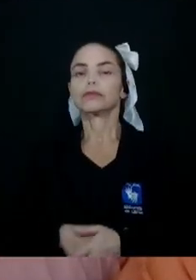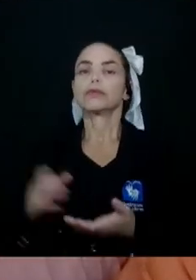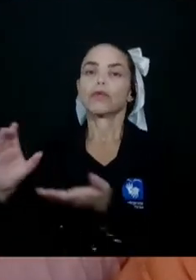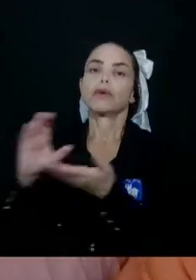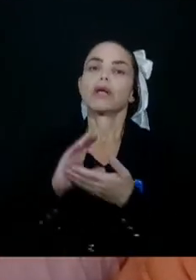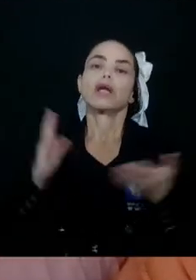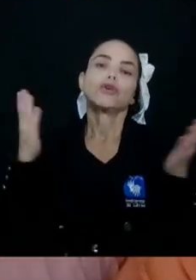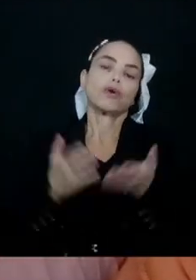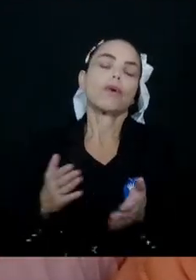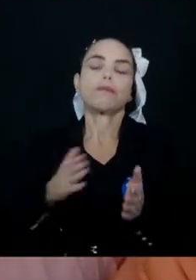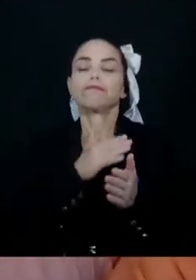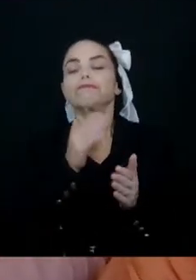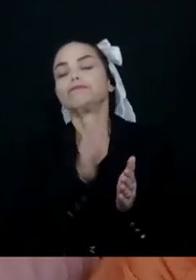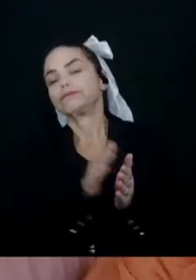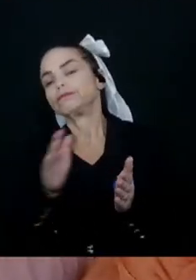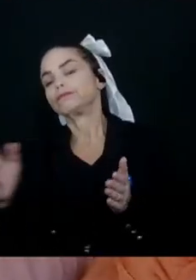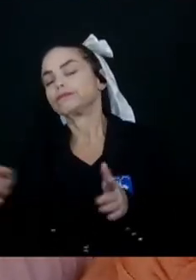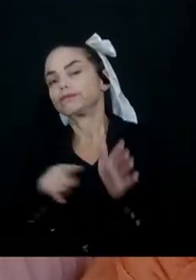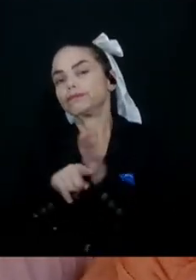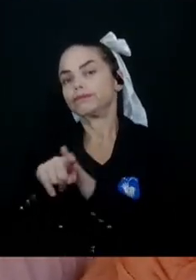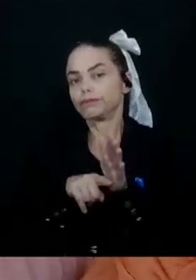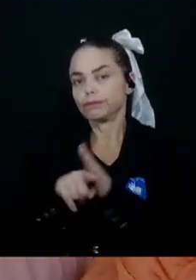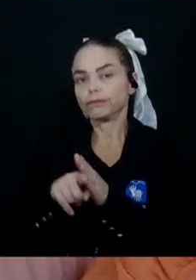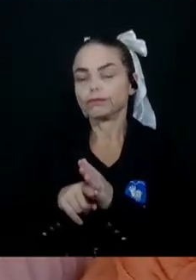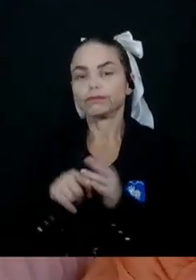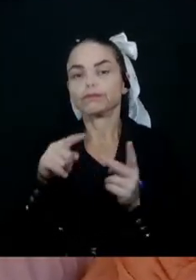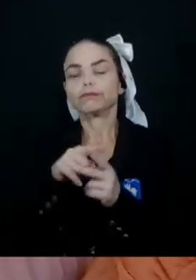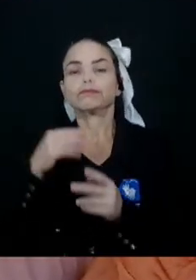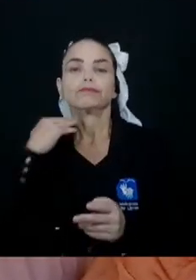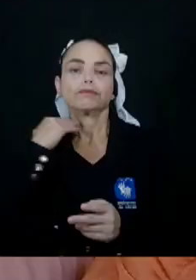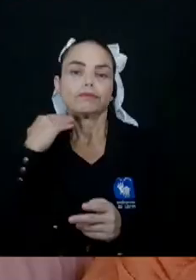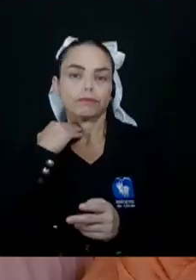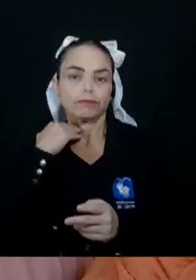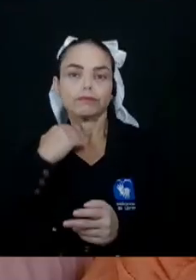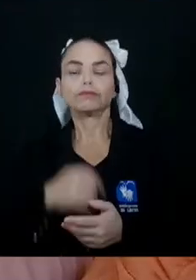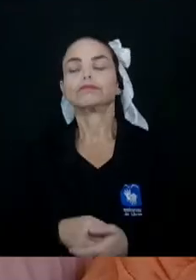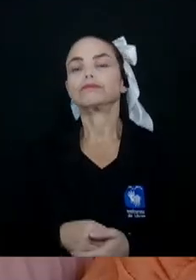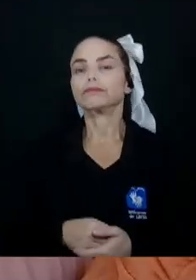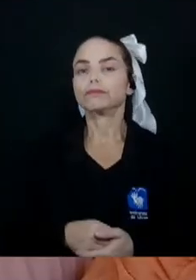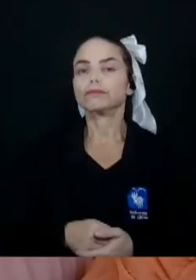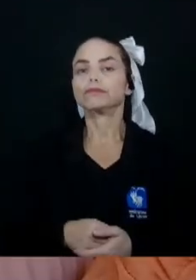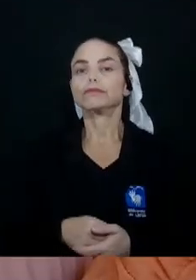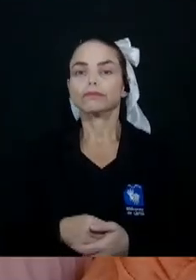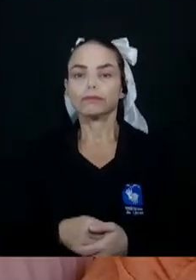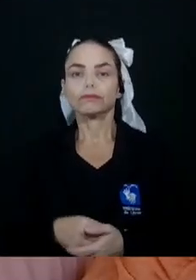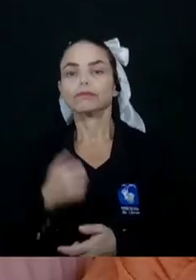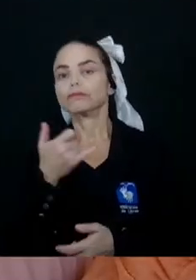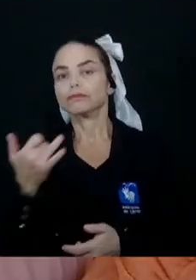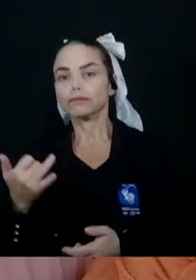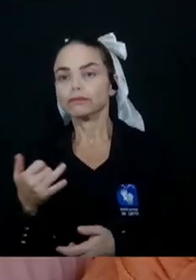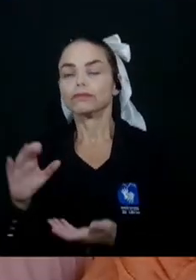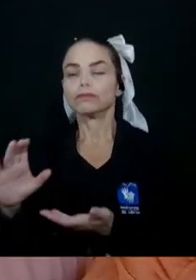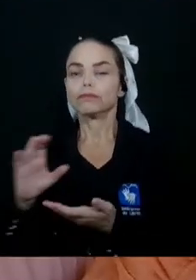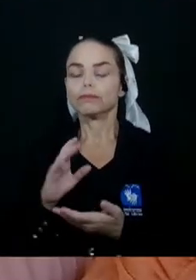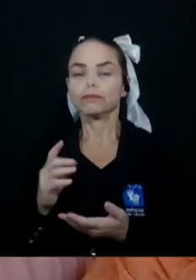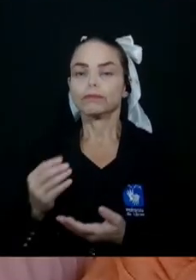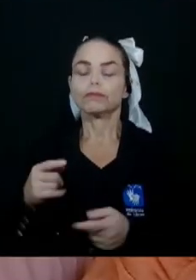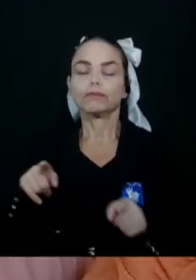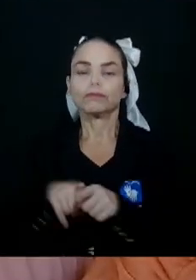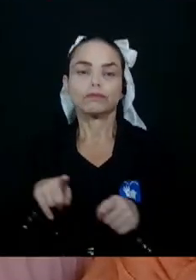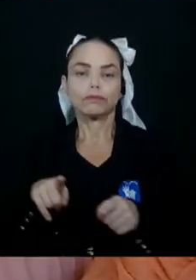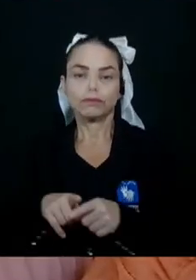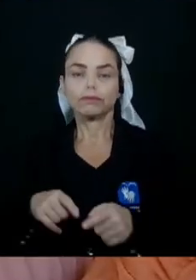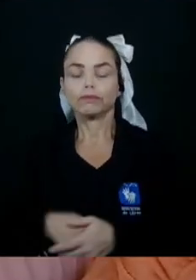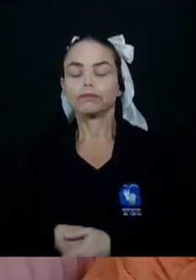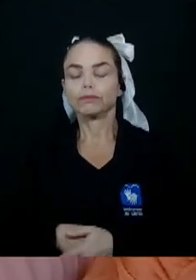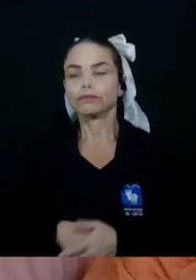vai ser investigado ambas as contas, tanto a conta de quem fez quanto a de quem recebeu. E também tem um prazo aí